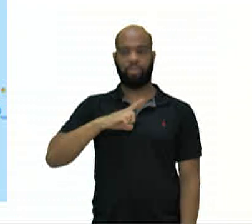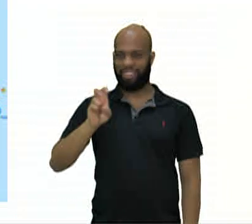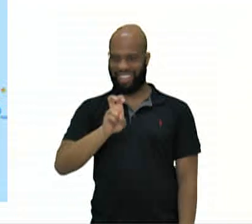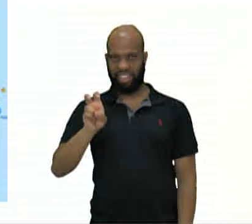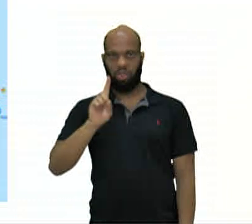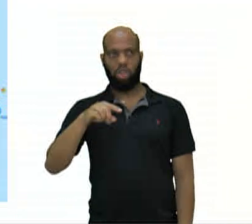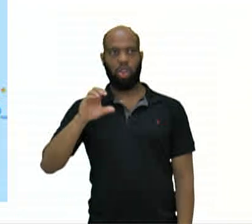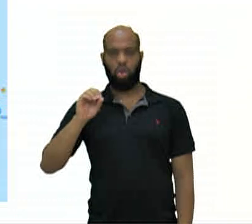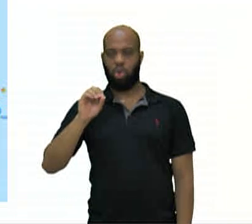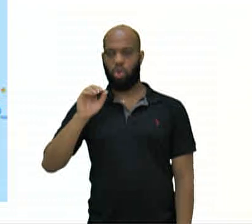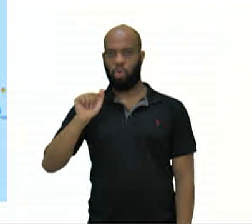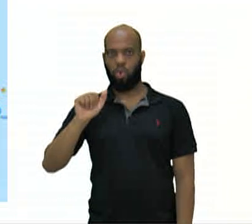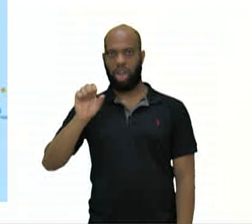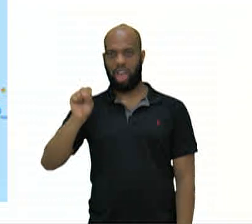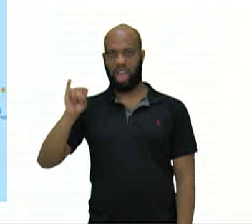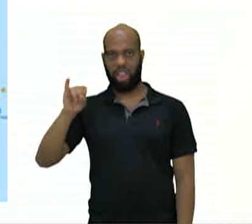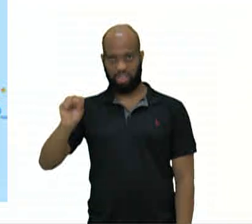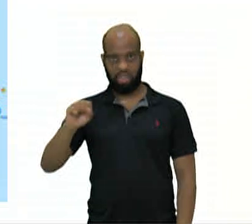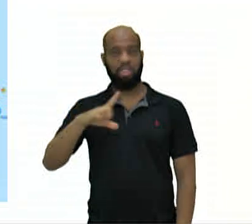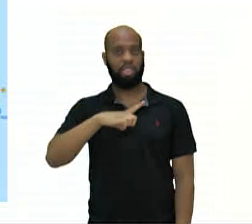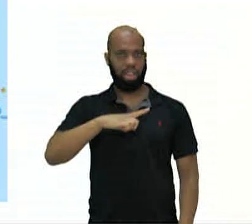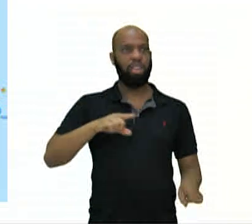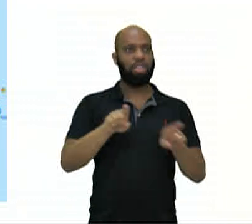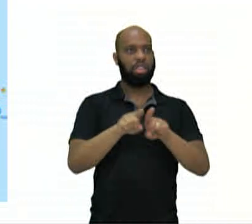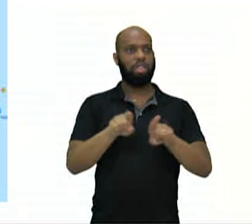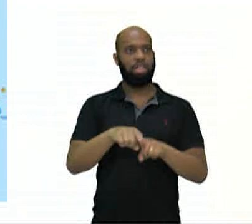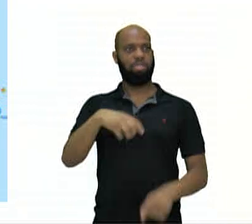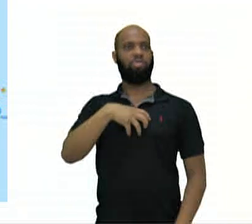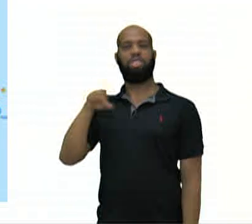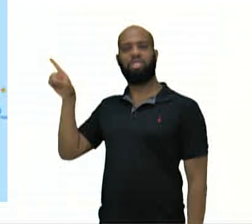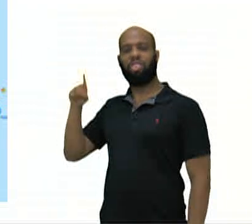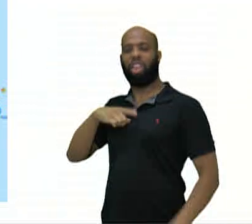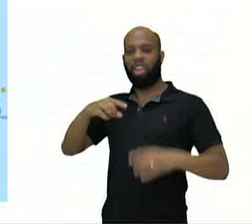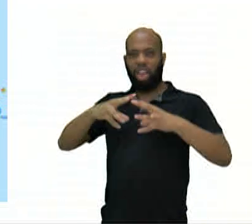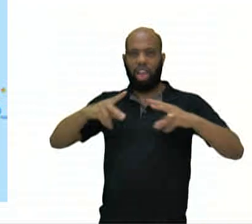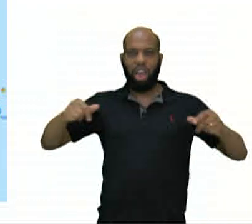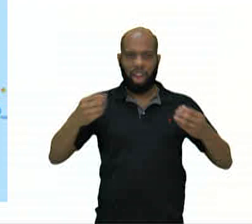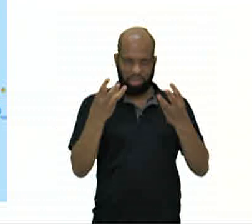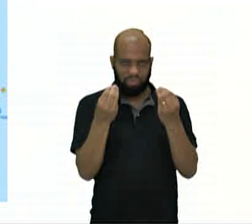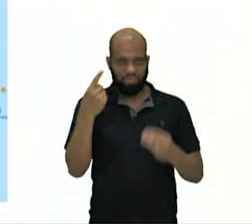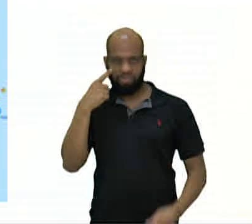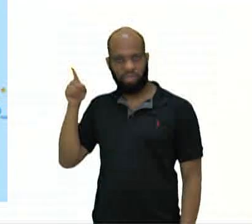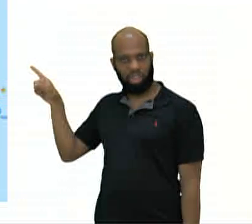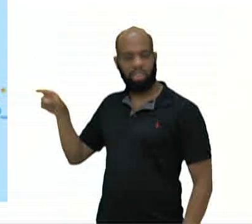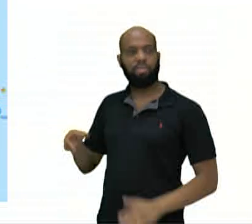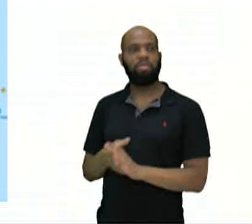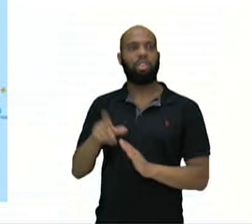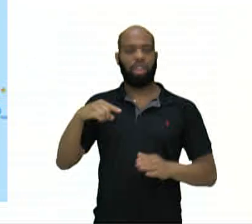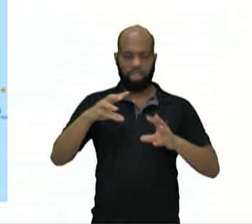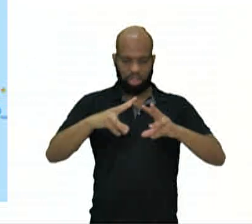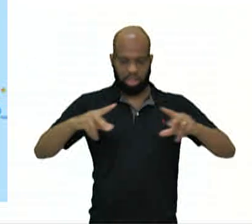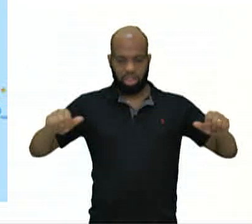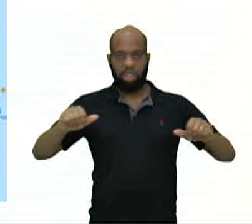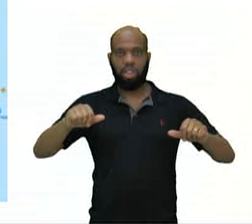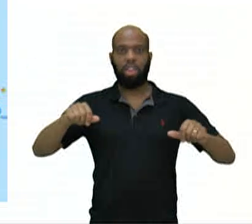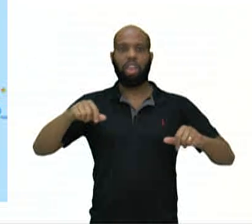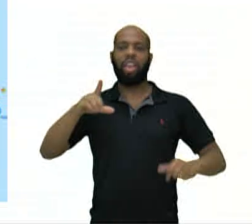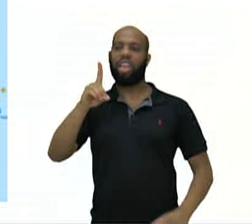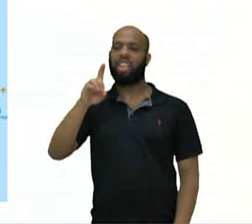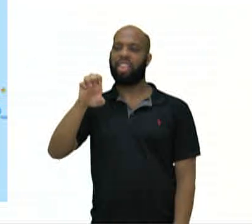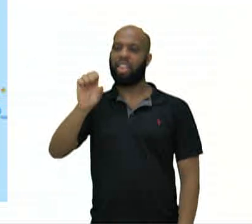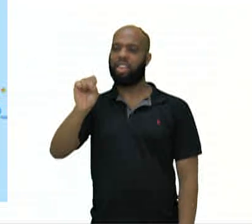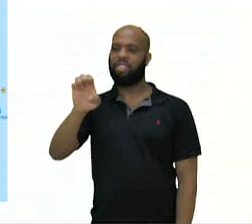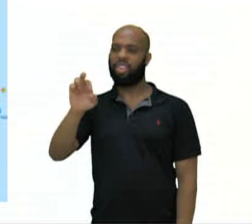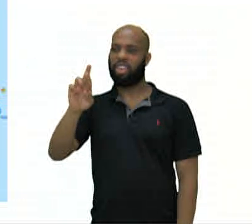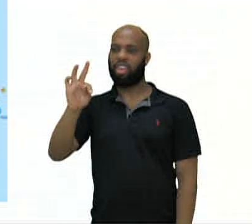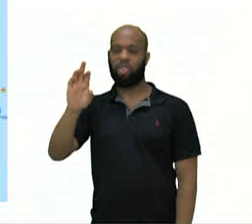oásis. Tem isso mesmo? Tem. Olha lá, ó, que bonito, oásis, tá vendo? É uma área no meio do deserto que de repente